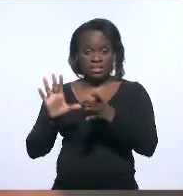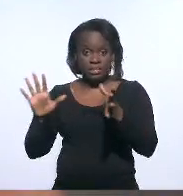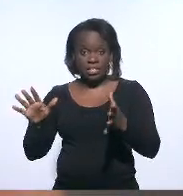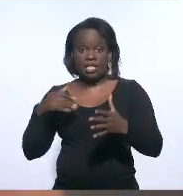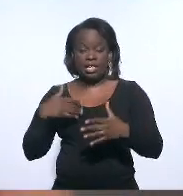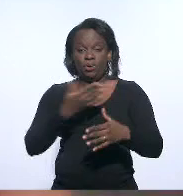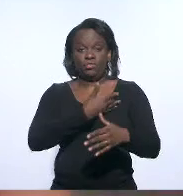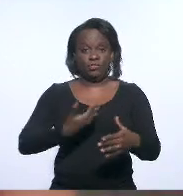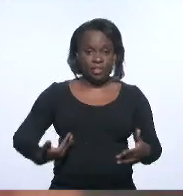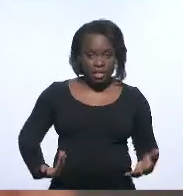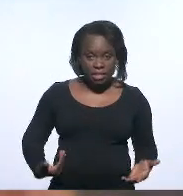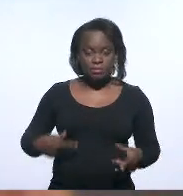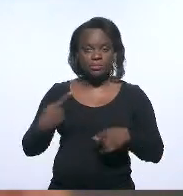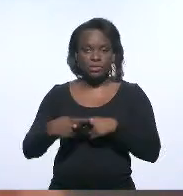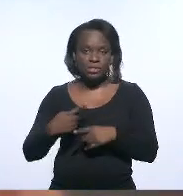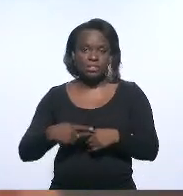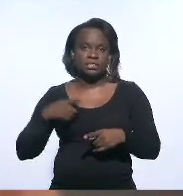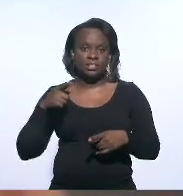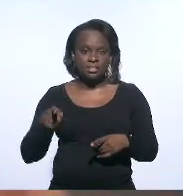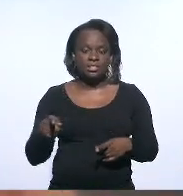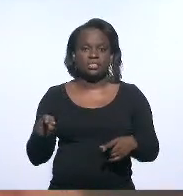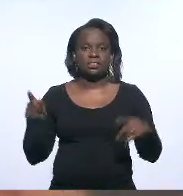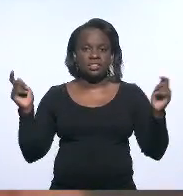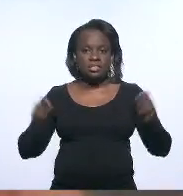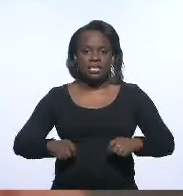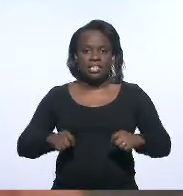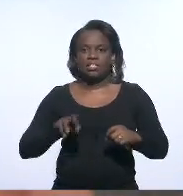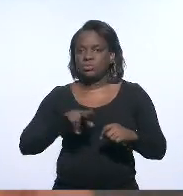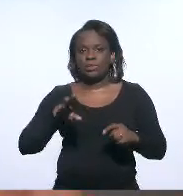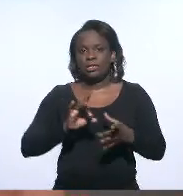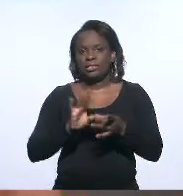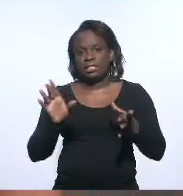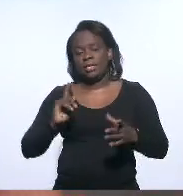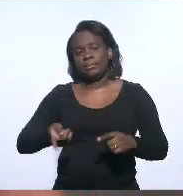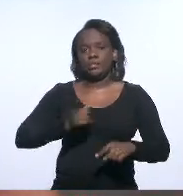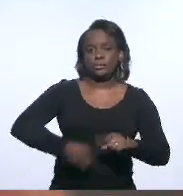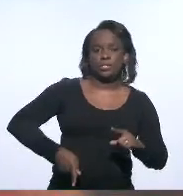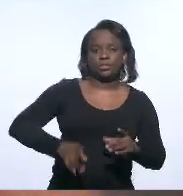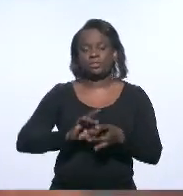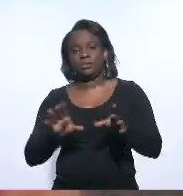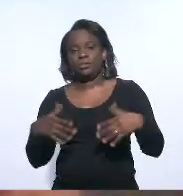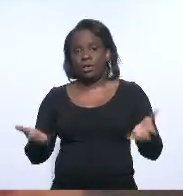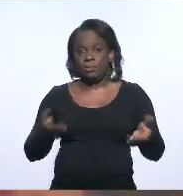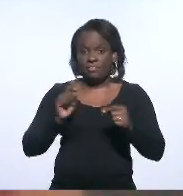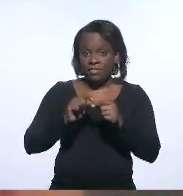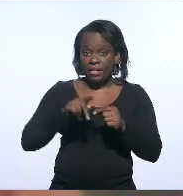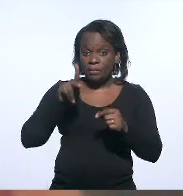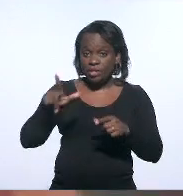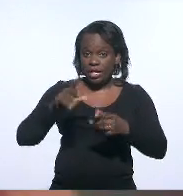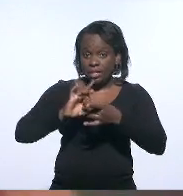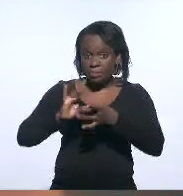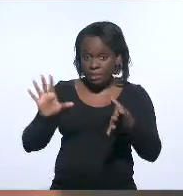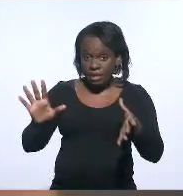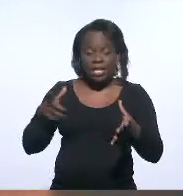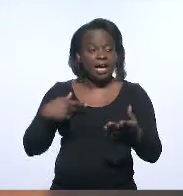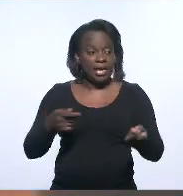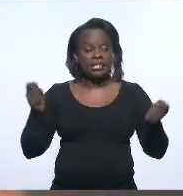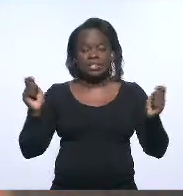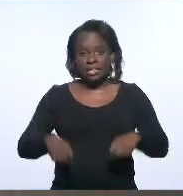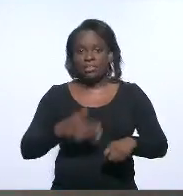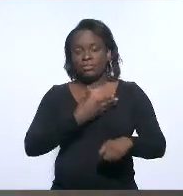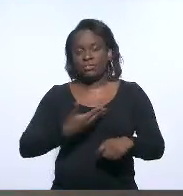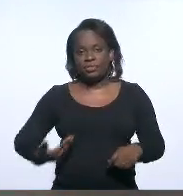público, porque no poder público, aquilo que não é autorizado é proibido. Quando a gente faz um projeto autorizativo, a gente dá uma ferramenta